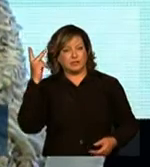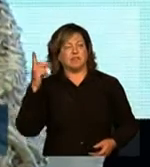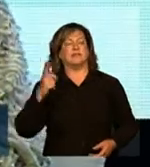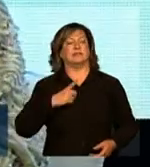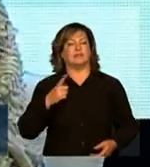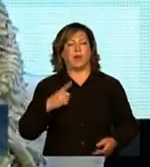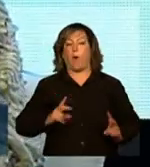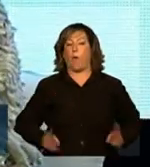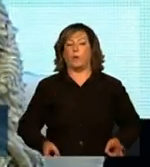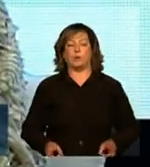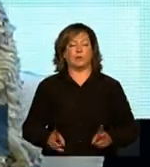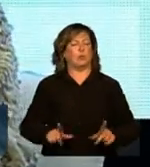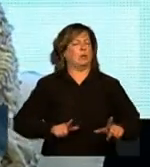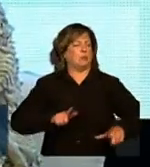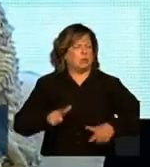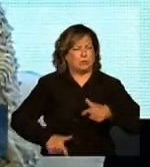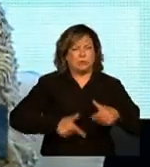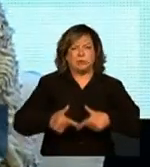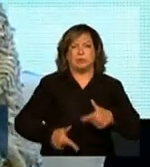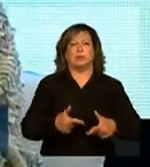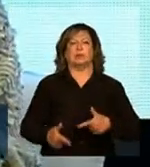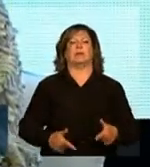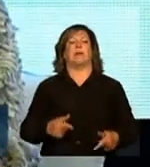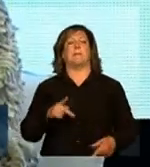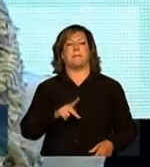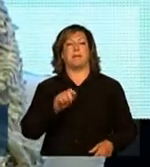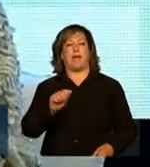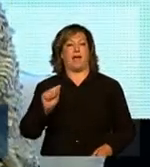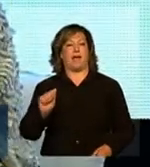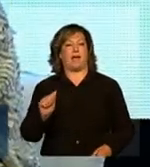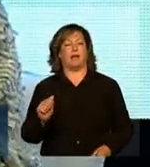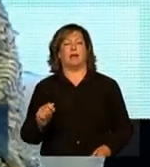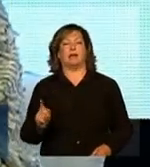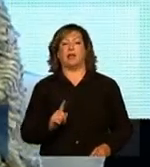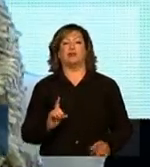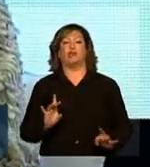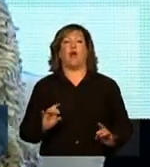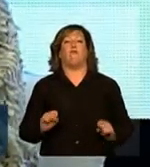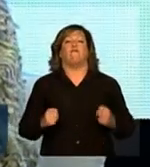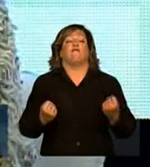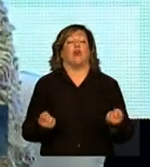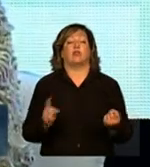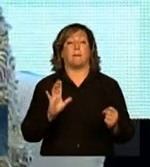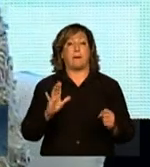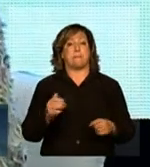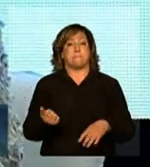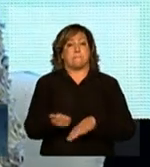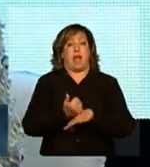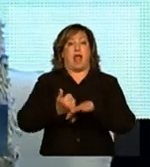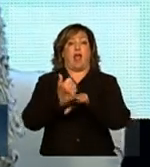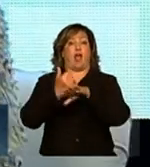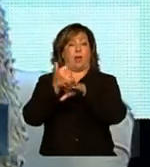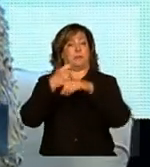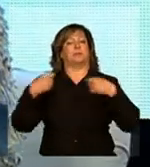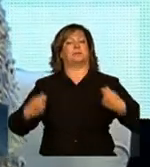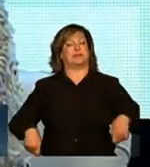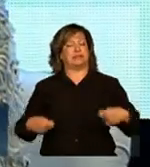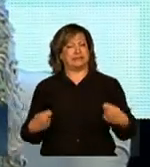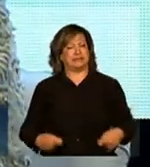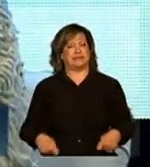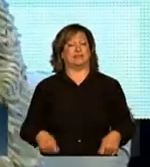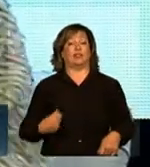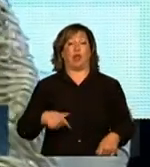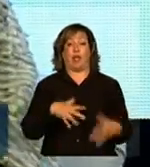que continua lutando e batalhando para que o PAA não só se fortaleça, mas como ele melhore. Nós queremos que o